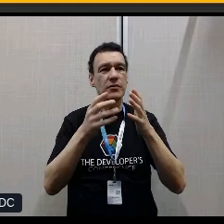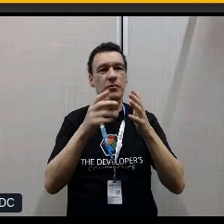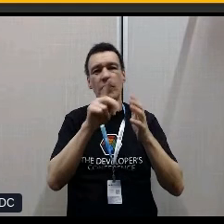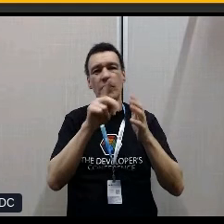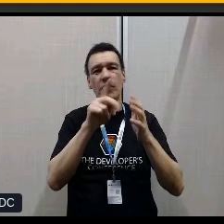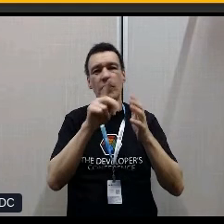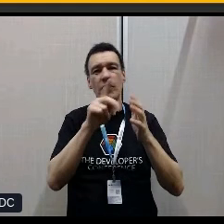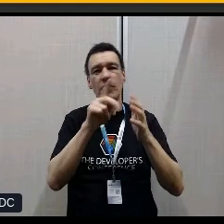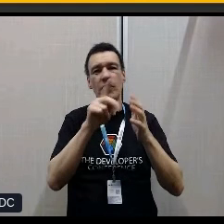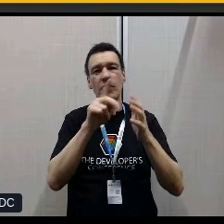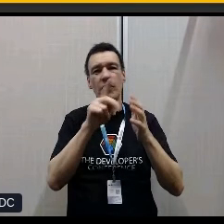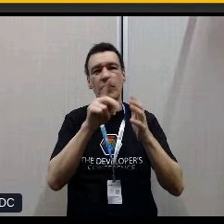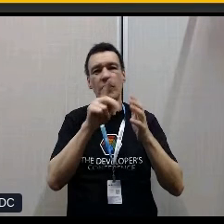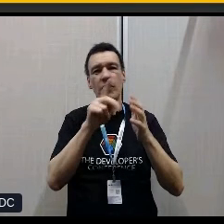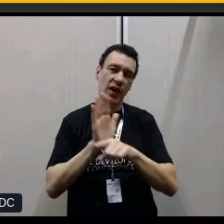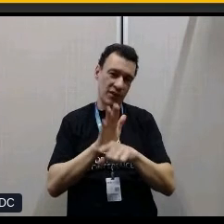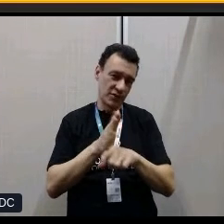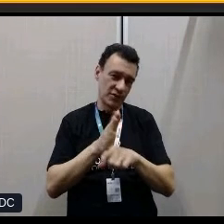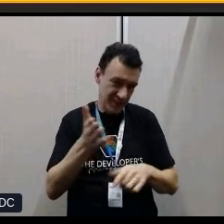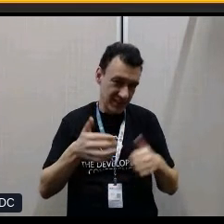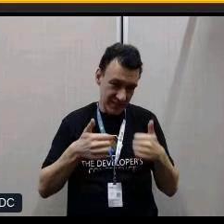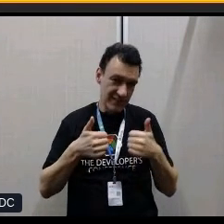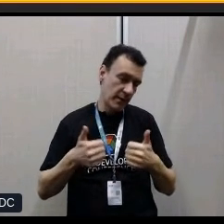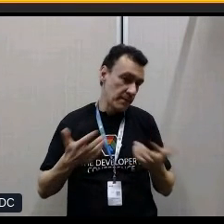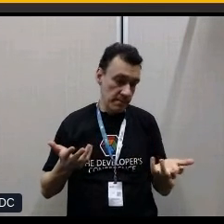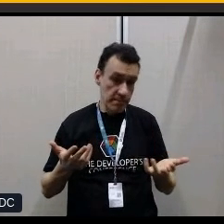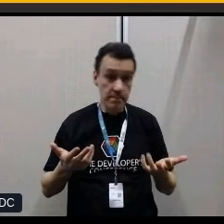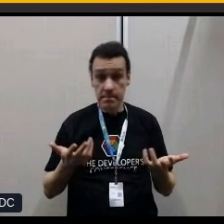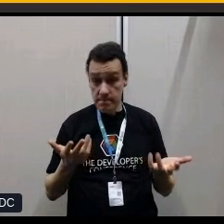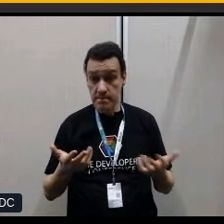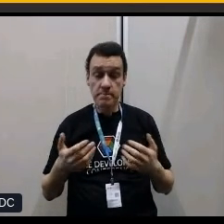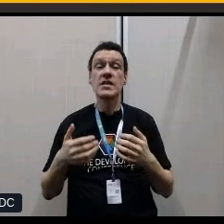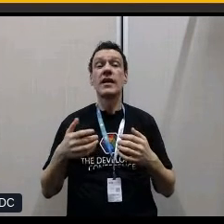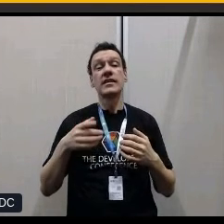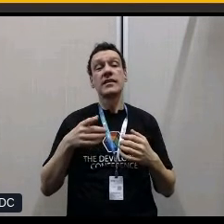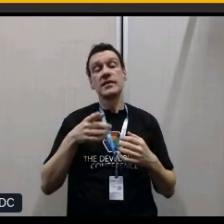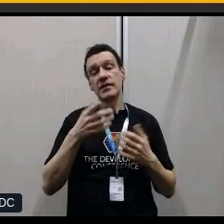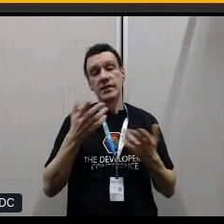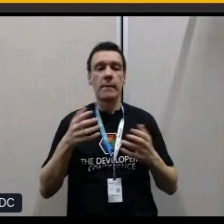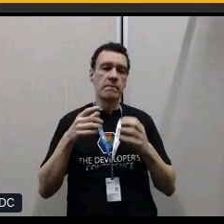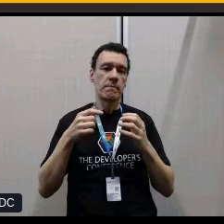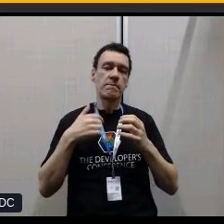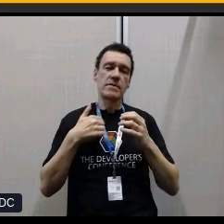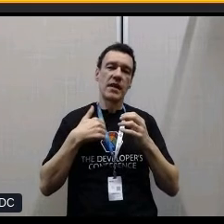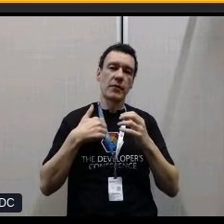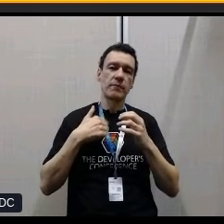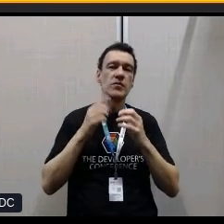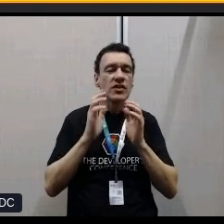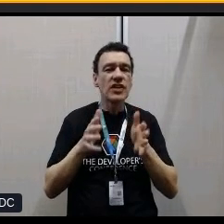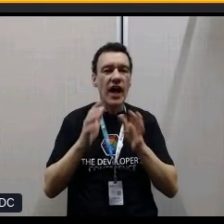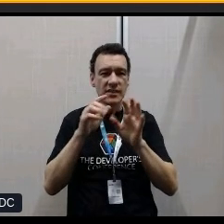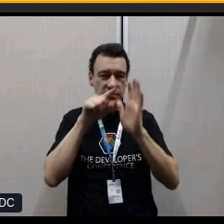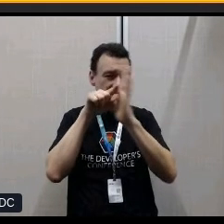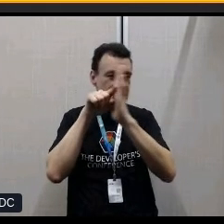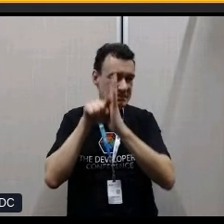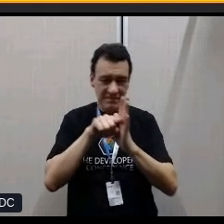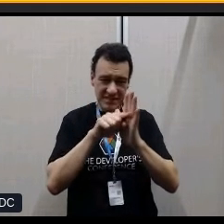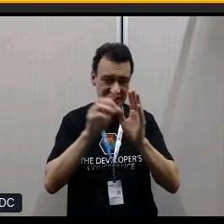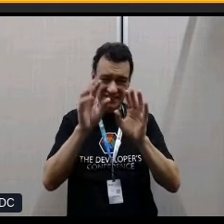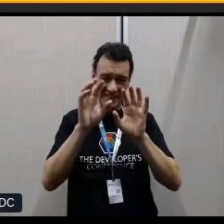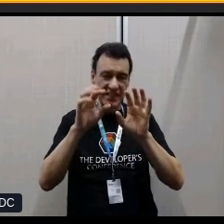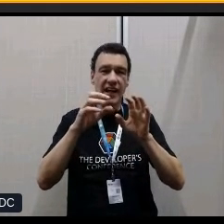diante. E aí, então, tendo toda essa visão geral que eu tive das recomendações finais das 16, percebi